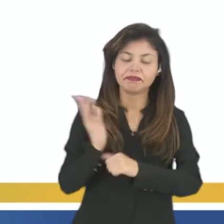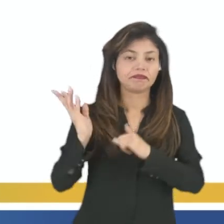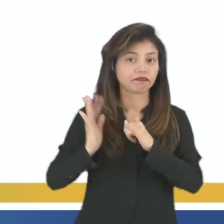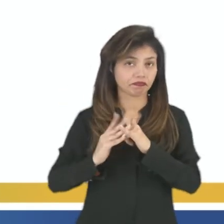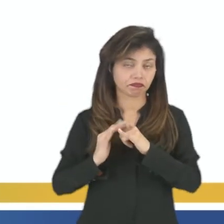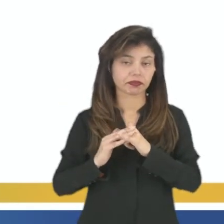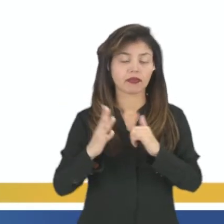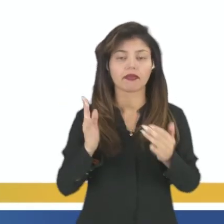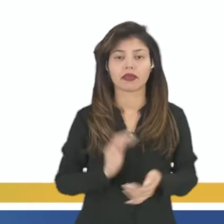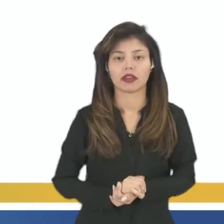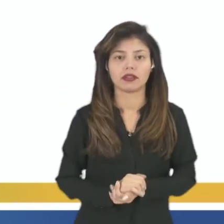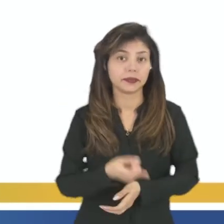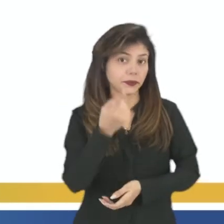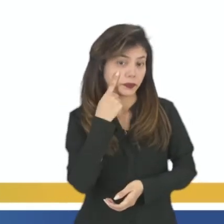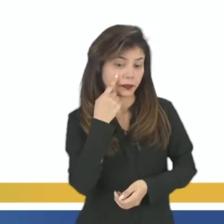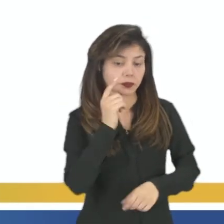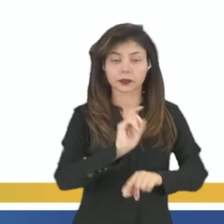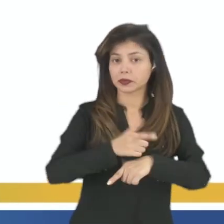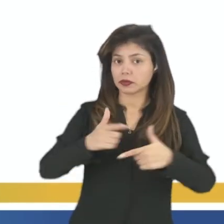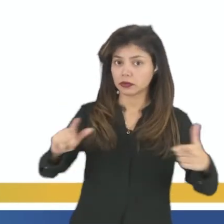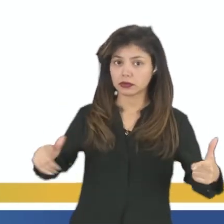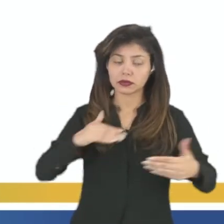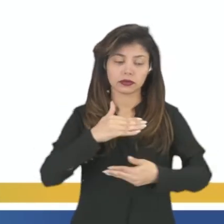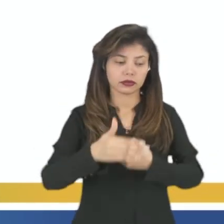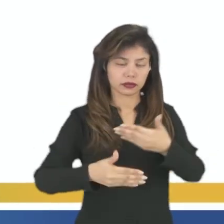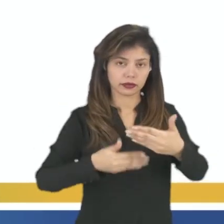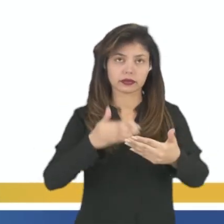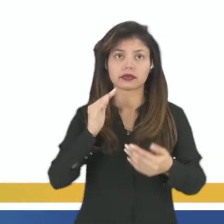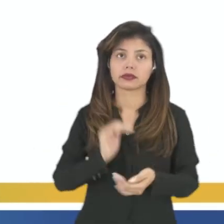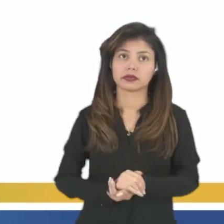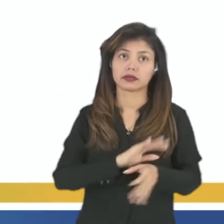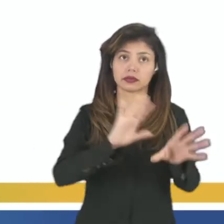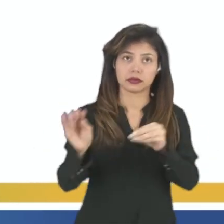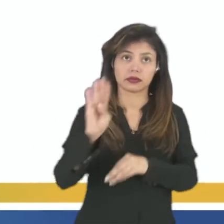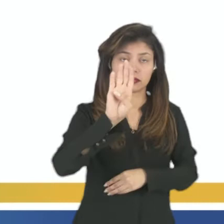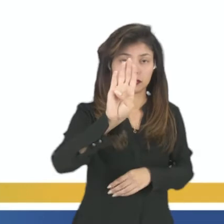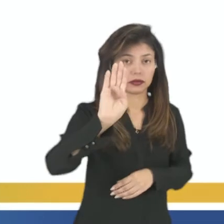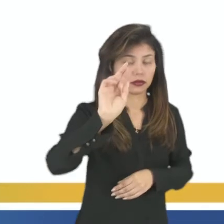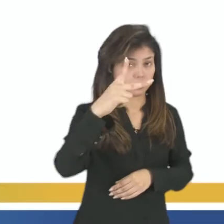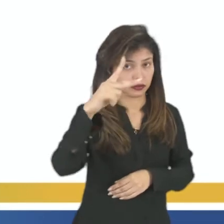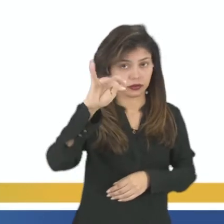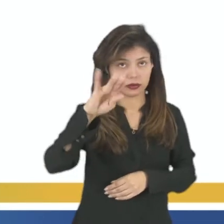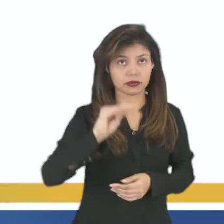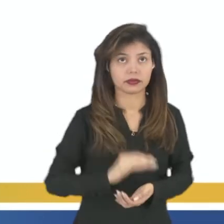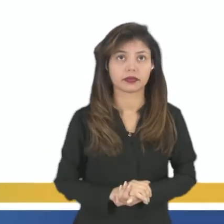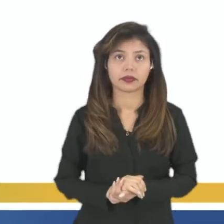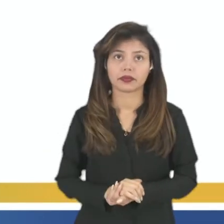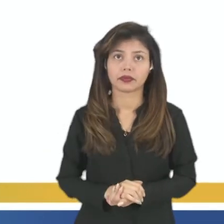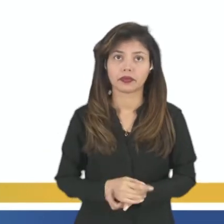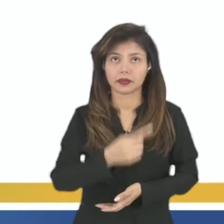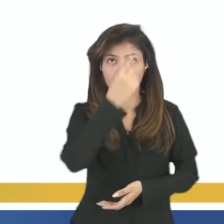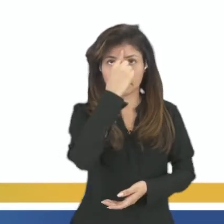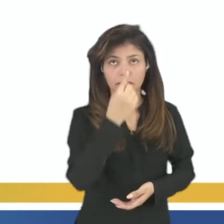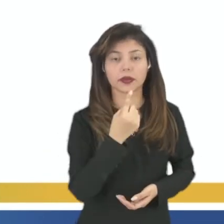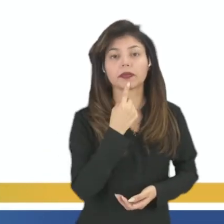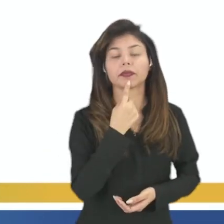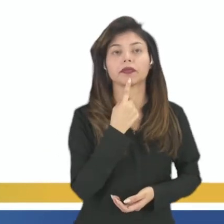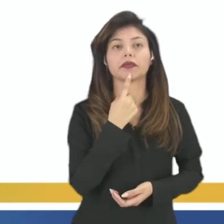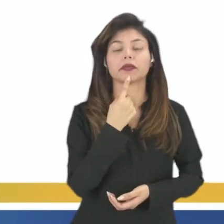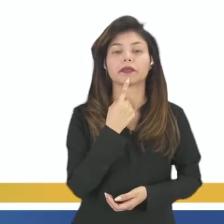YouTube e você vê assim as grandes cidades desenvolvidas do mundo através do seu PIB. Você vai ver no YouTube uma imagem tipo essa